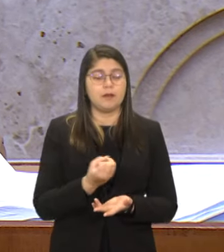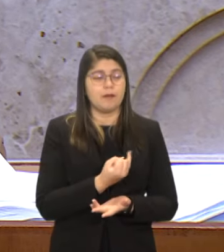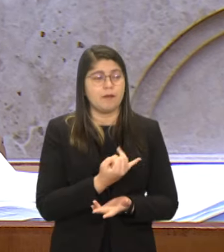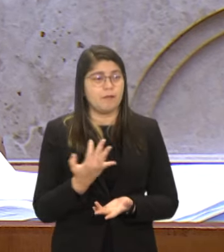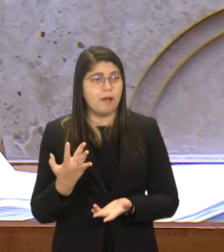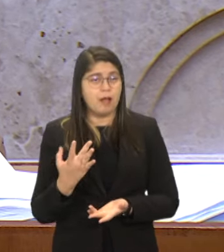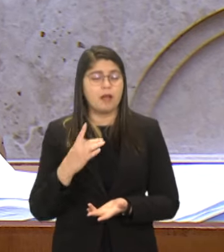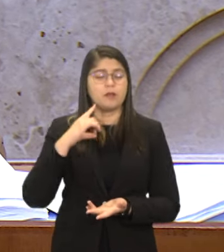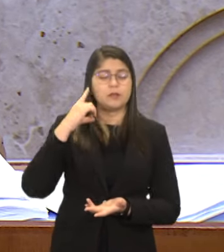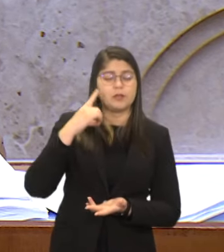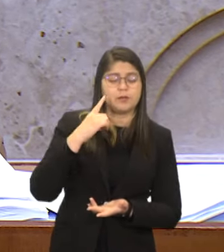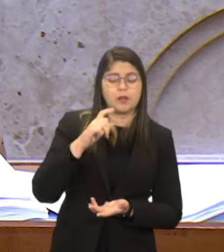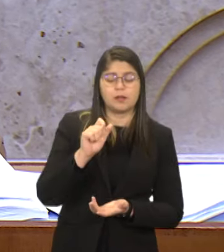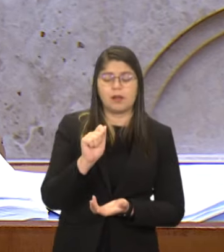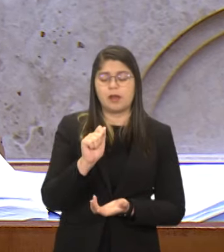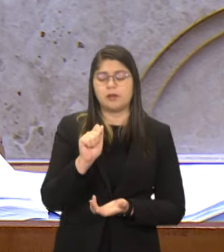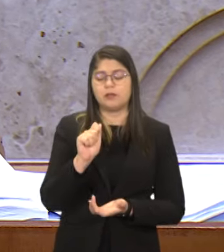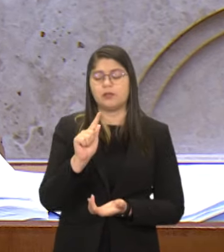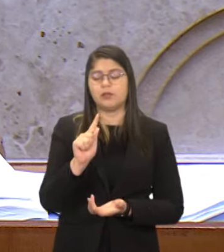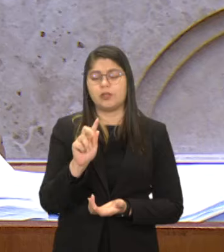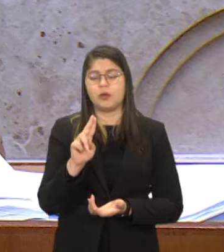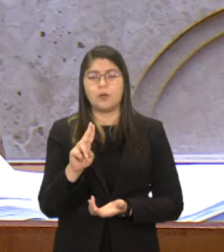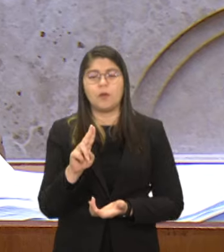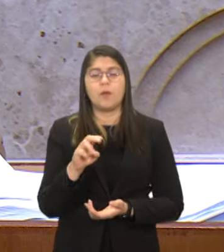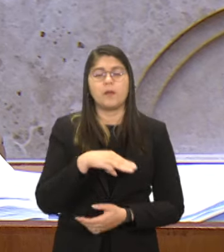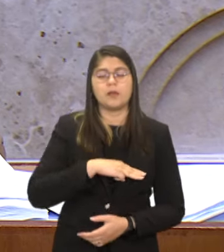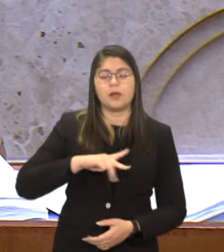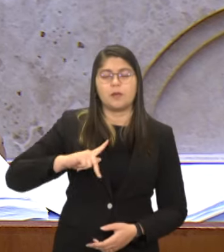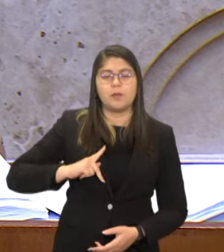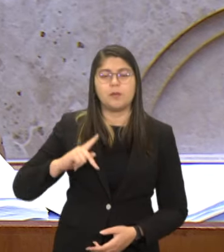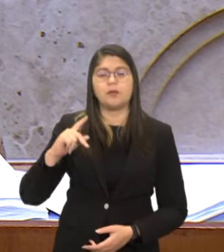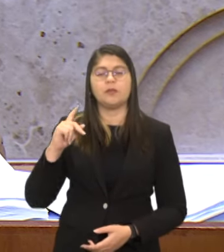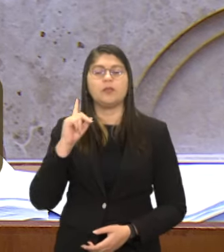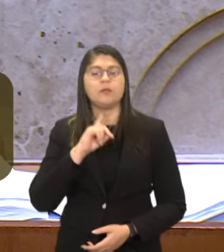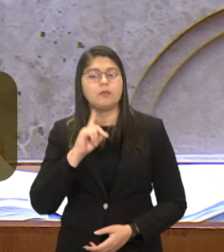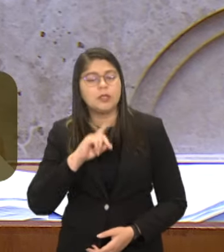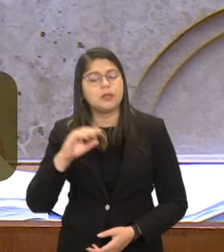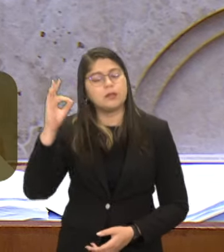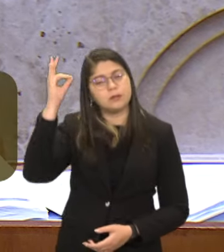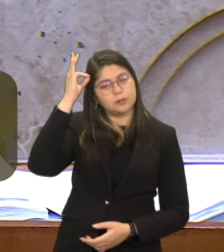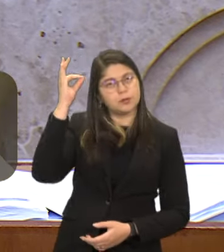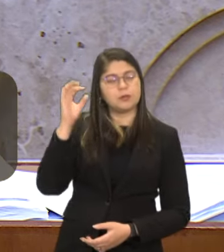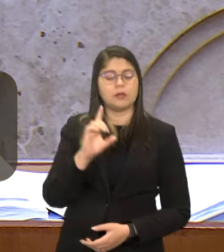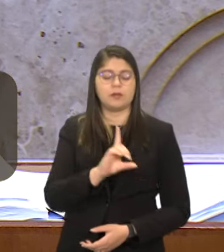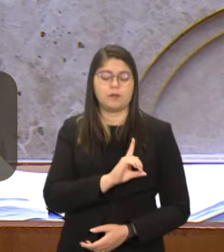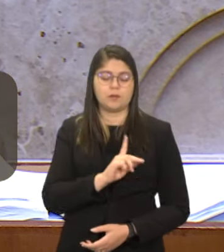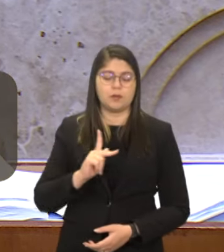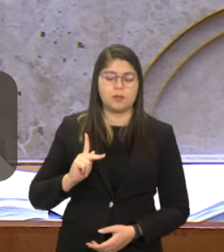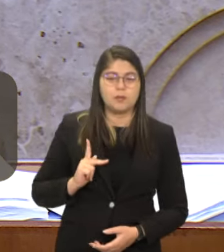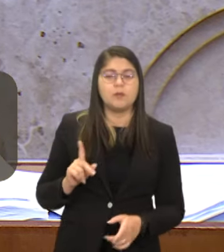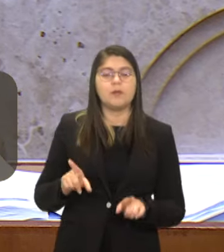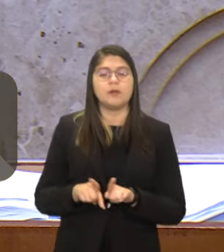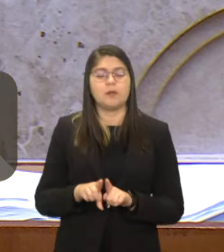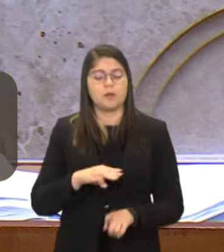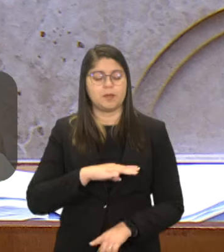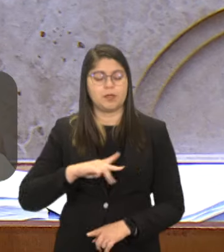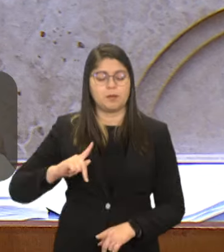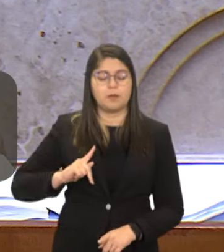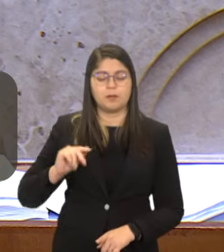advogado-geral da União, dos Ministérios Públicos de Minas, do Espírito Santo, defensorias públicas, o Ministério Público